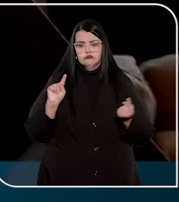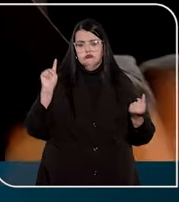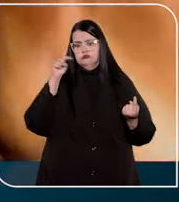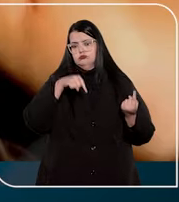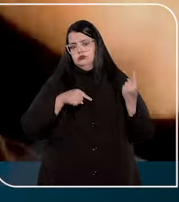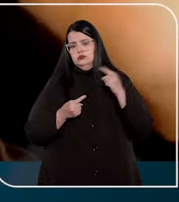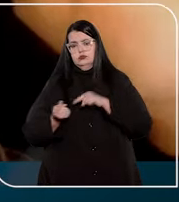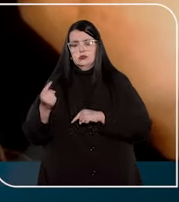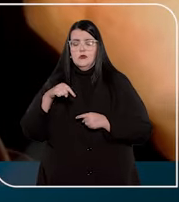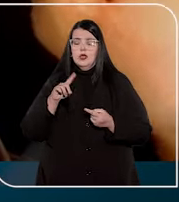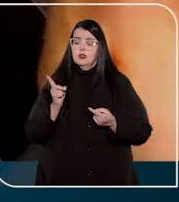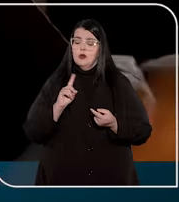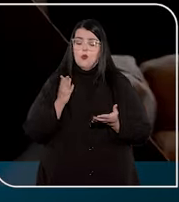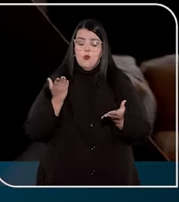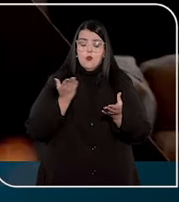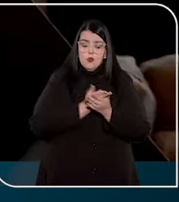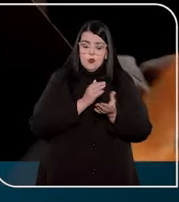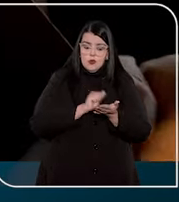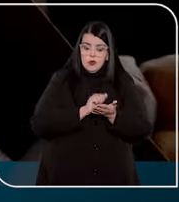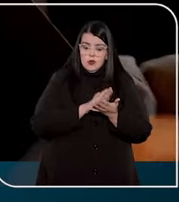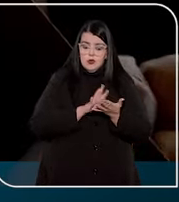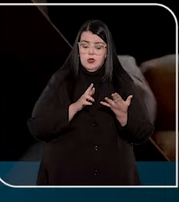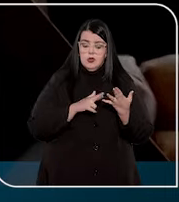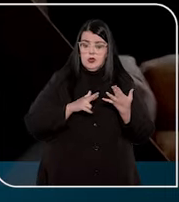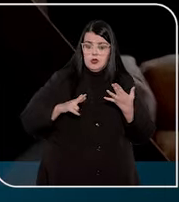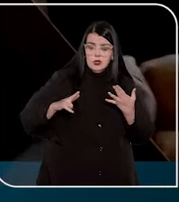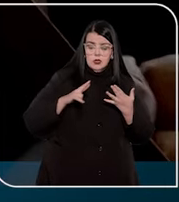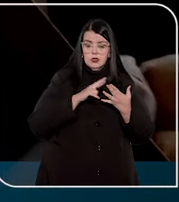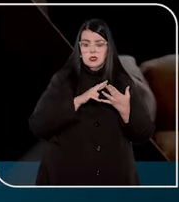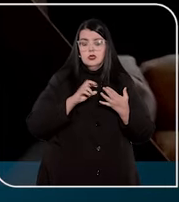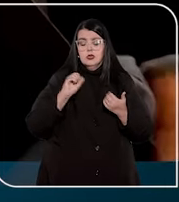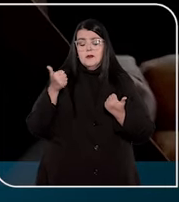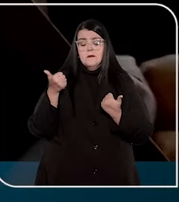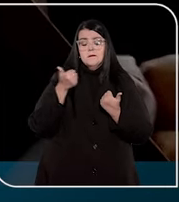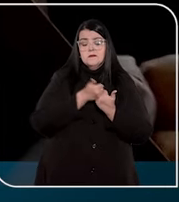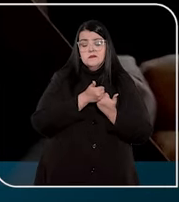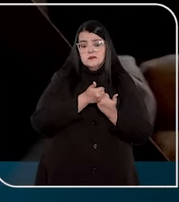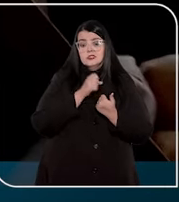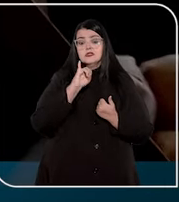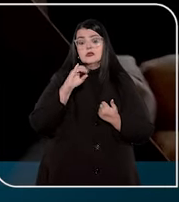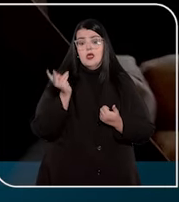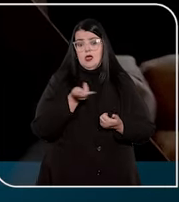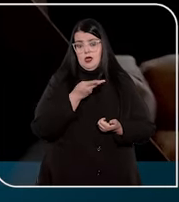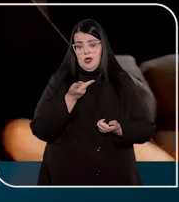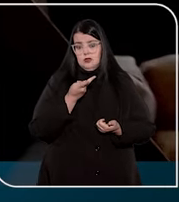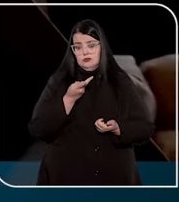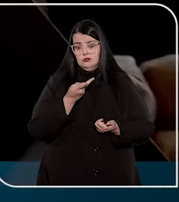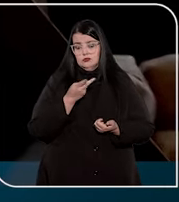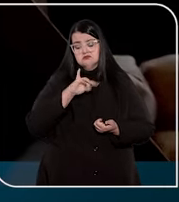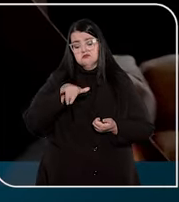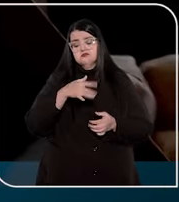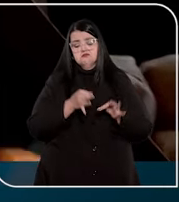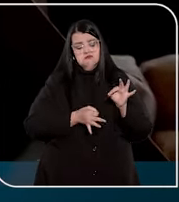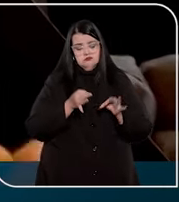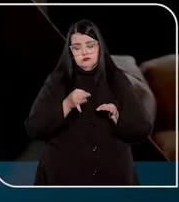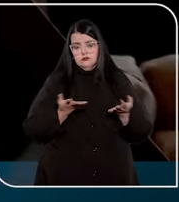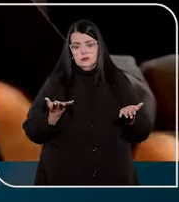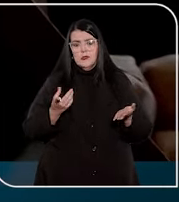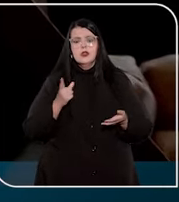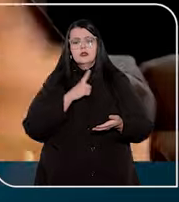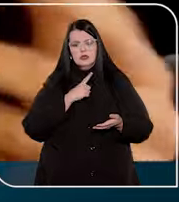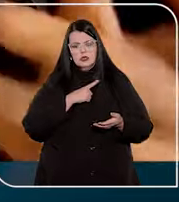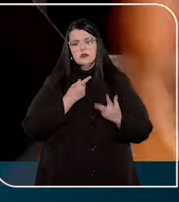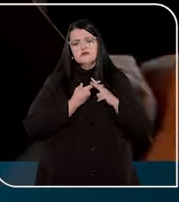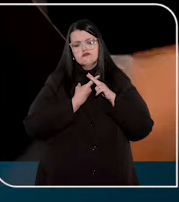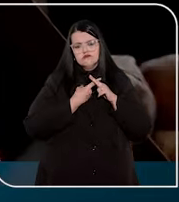esse recurso não subir. Mas e se o vice-presidente errou? O judiciário erra, não erra? Se ele tiver errado, tem que ter um